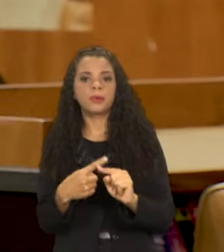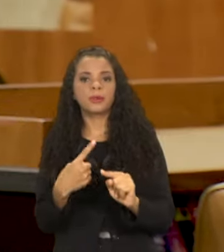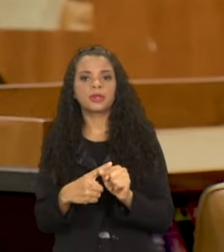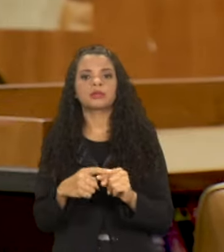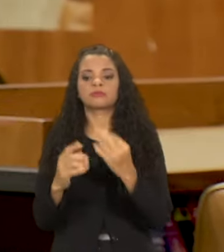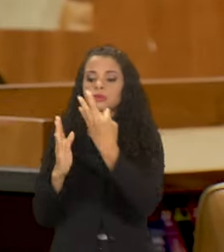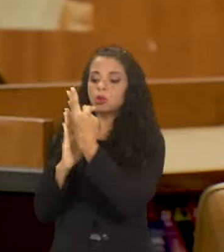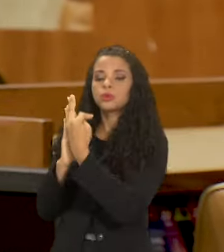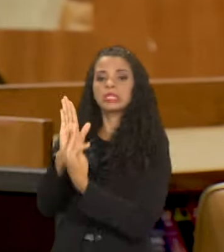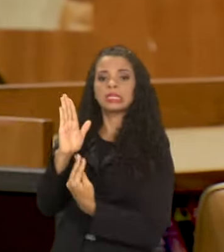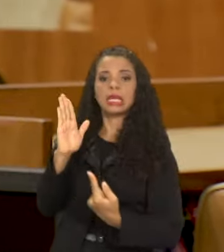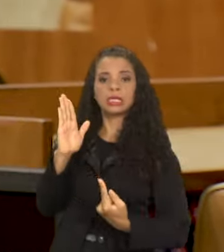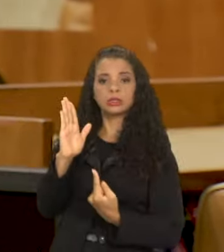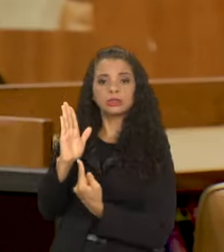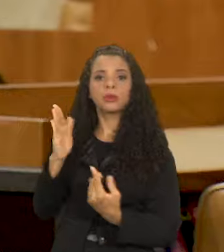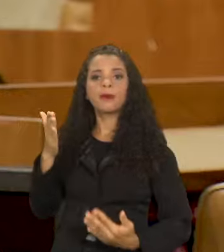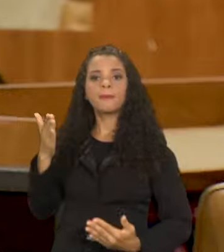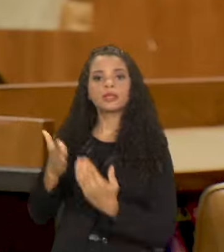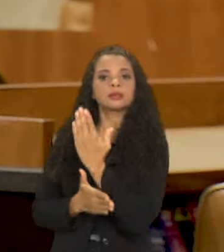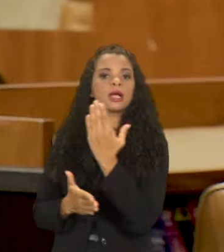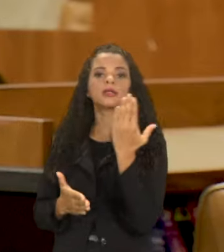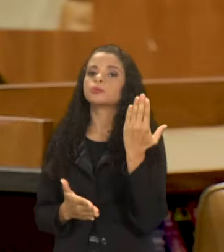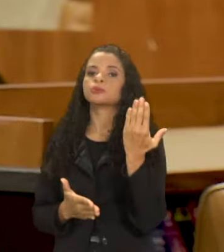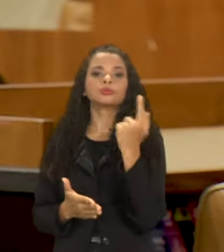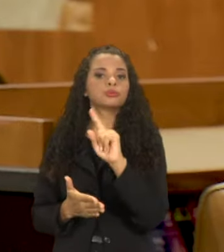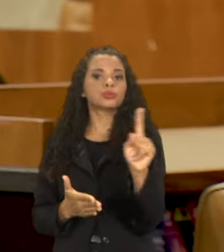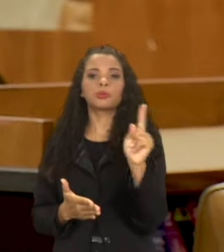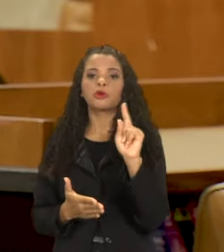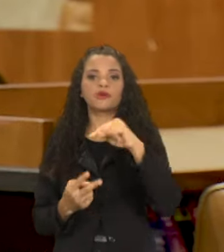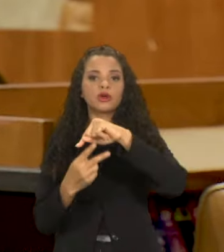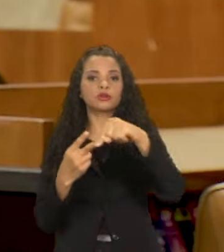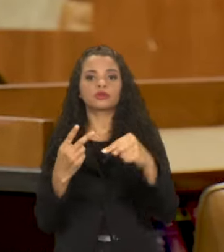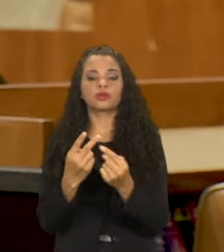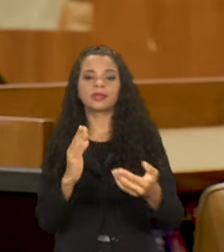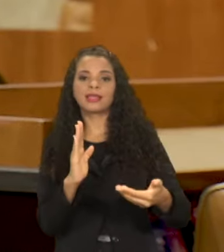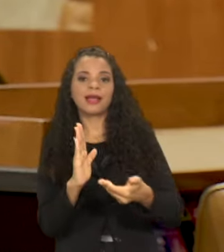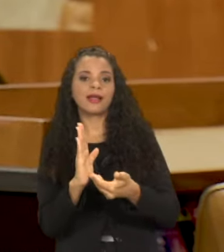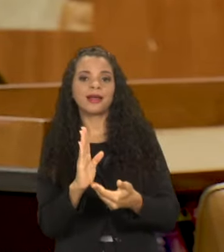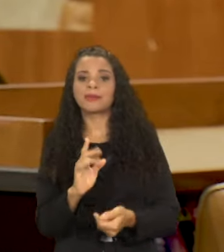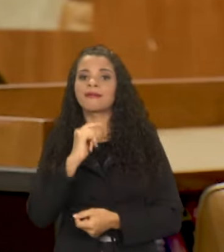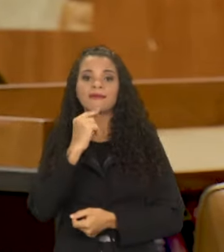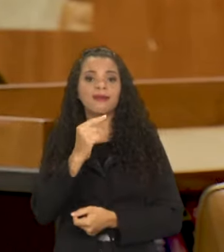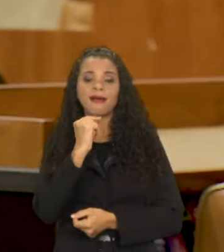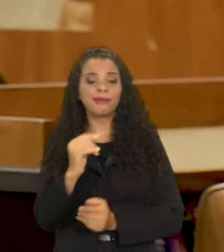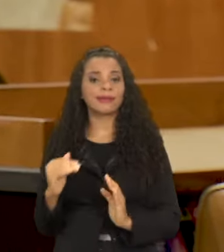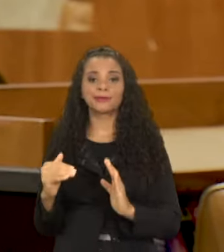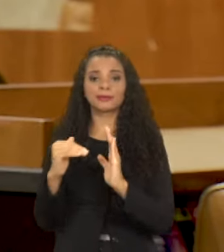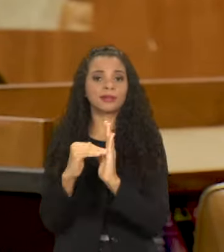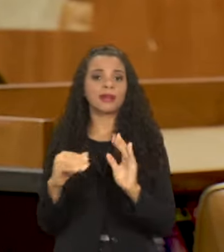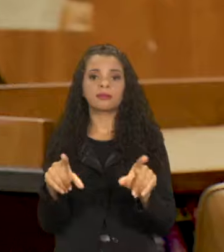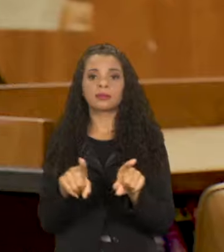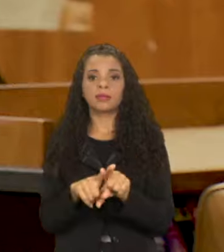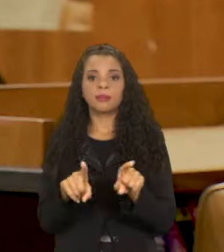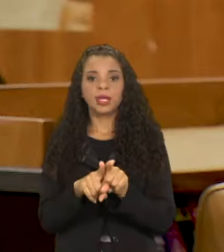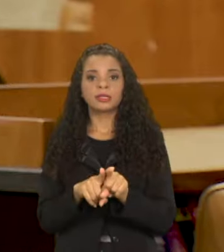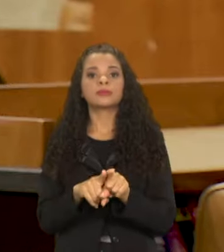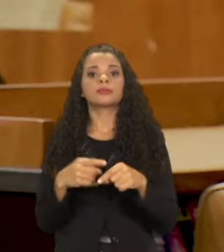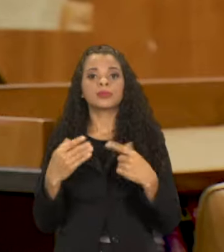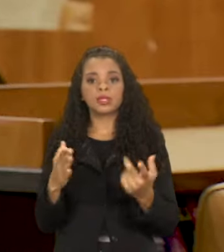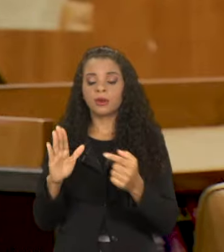não teria sido aprovado em 2 turnos na Câmara nem no Senado. O dispositivo está suspenso por